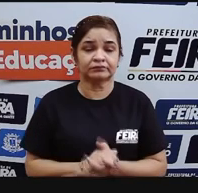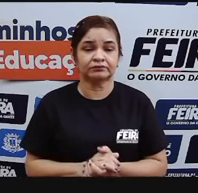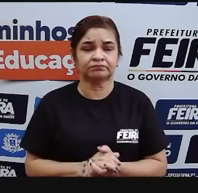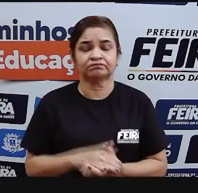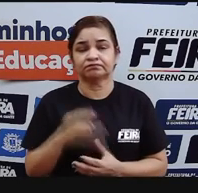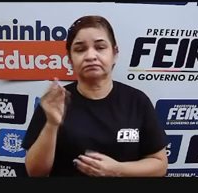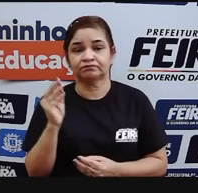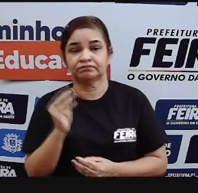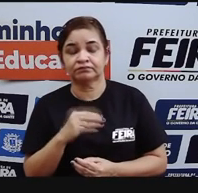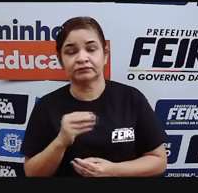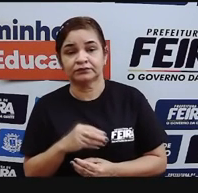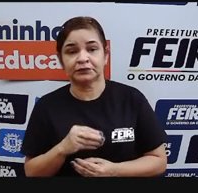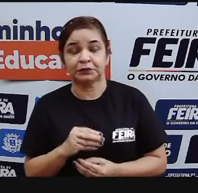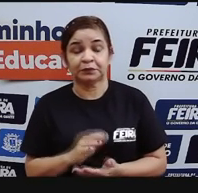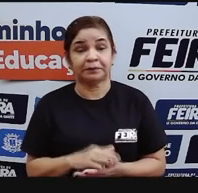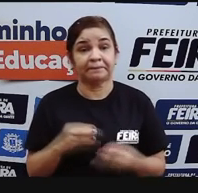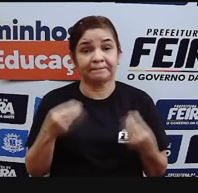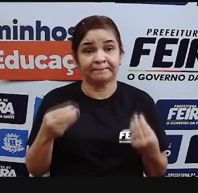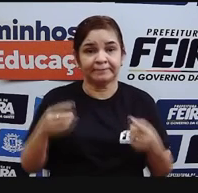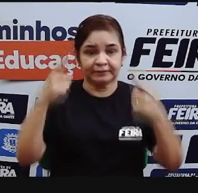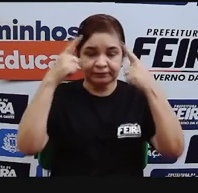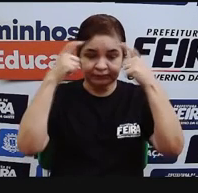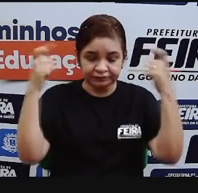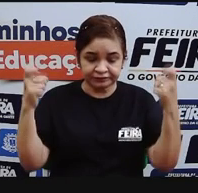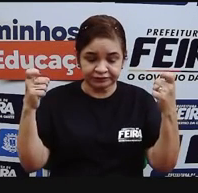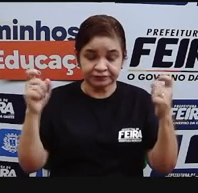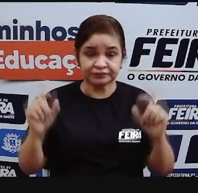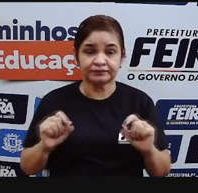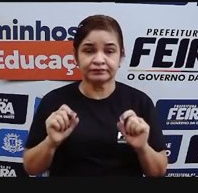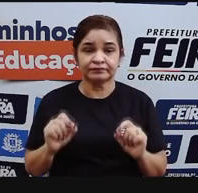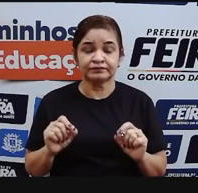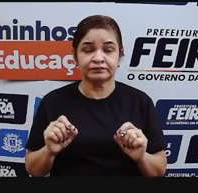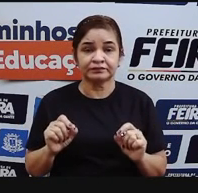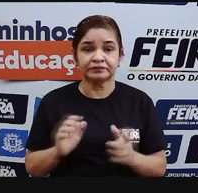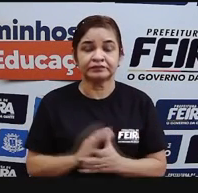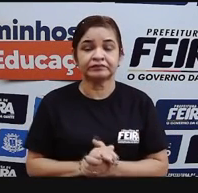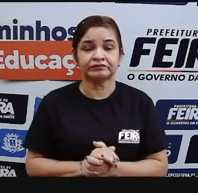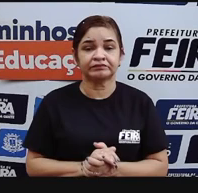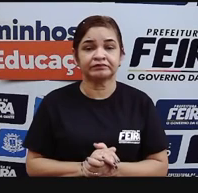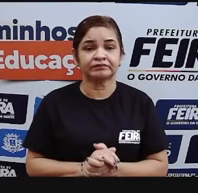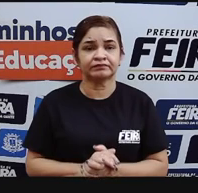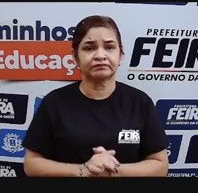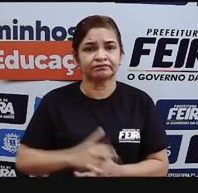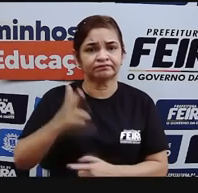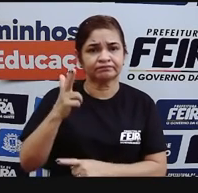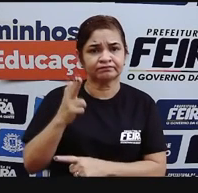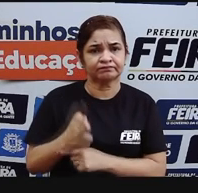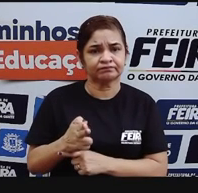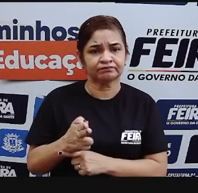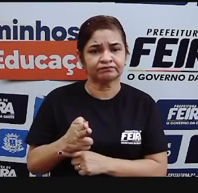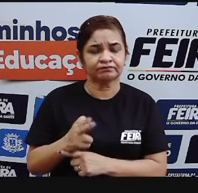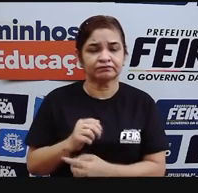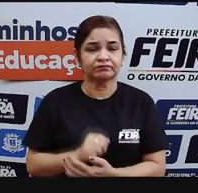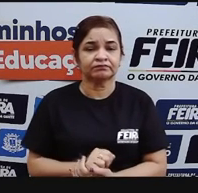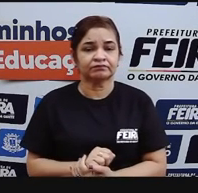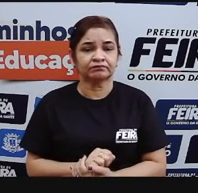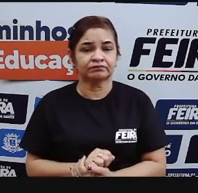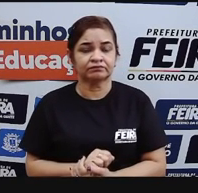mais agressiva, são as violências praticadas com arma de fogo, o